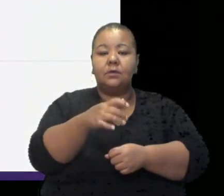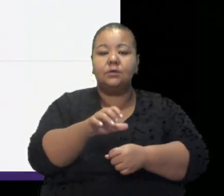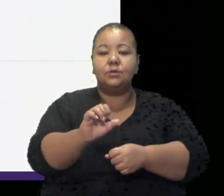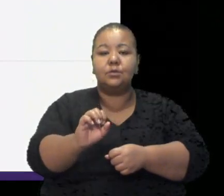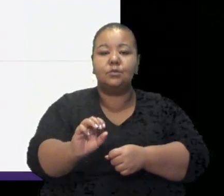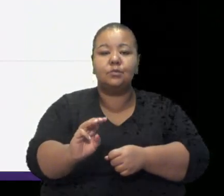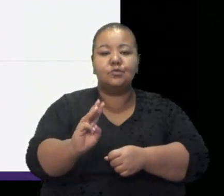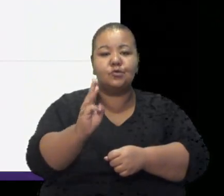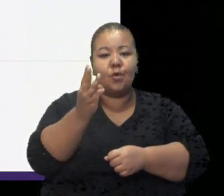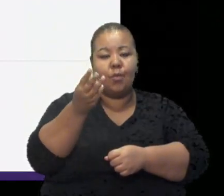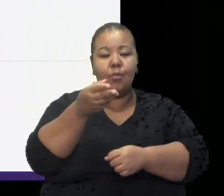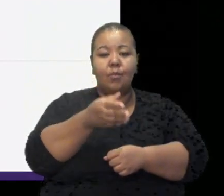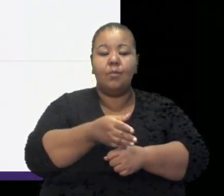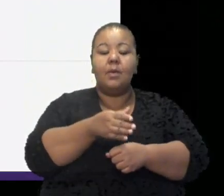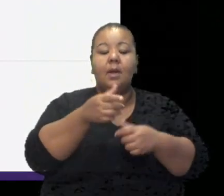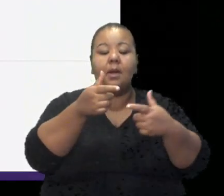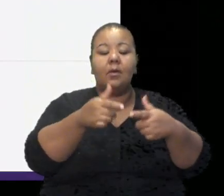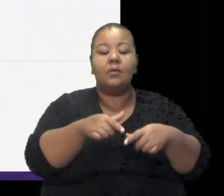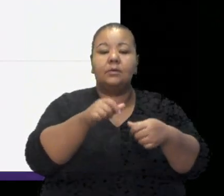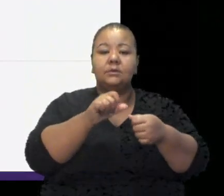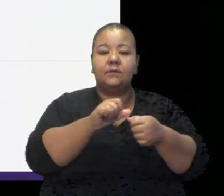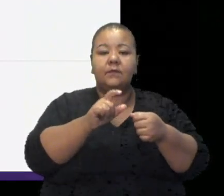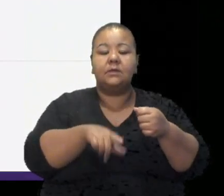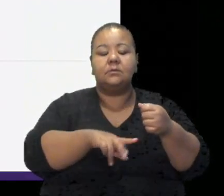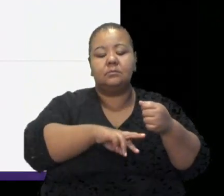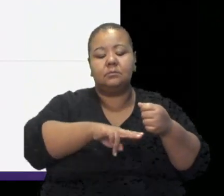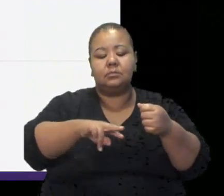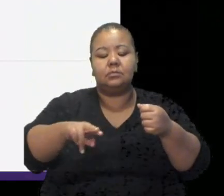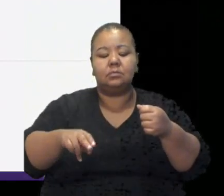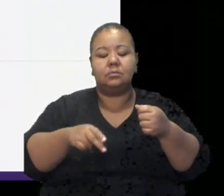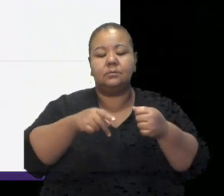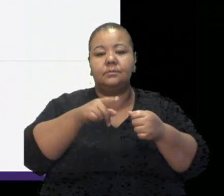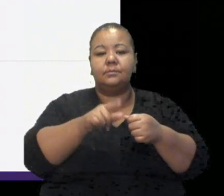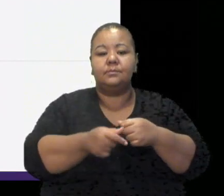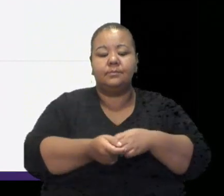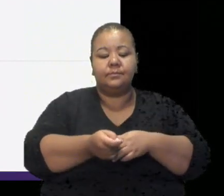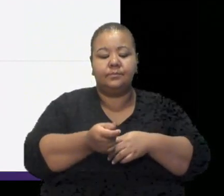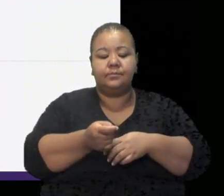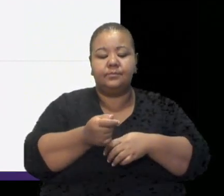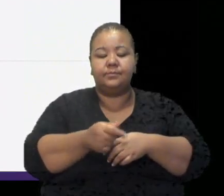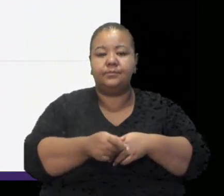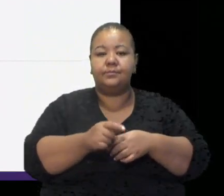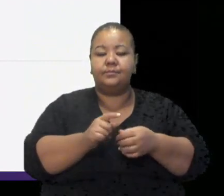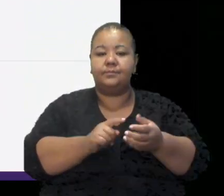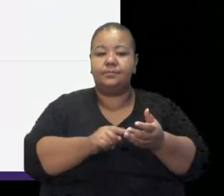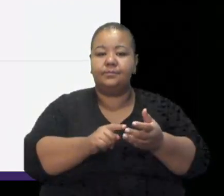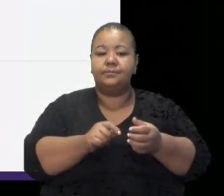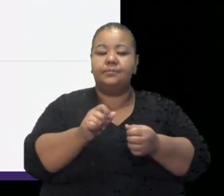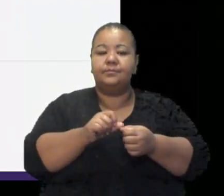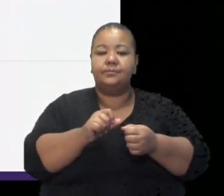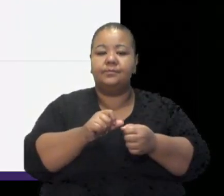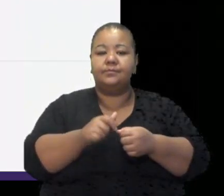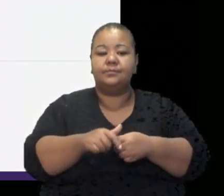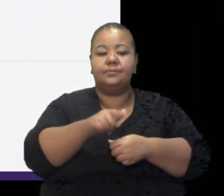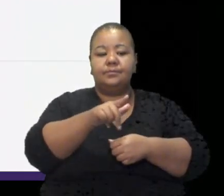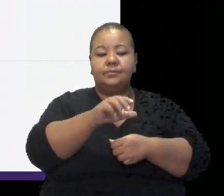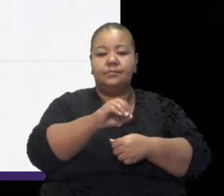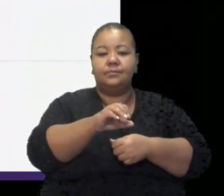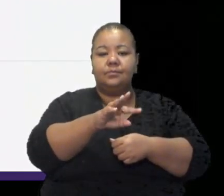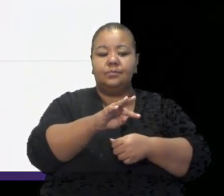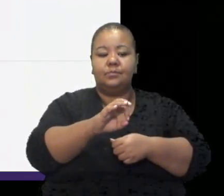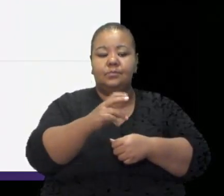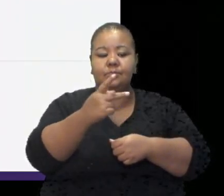um número elevado de artigos diferentes, normalmente em pequenas quantidades. Então, eu vou fazendo lotes dessas